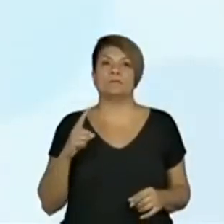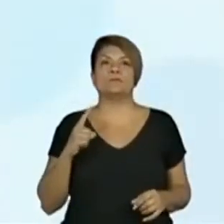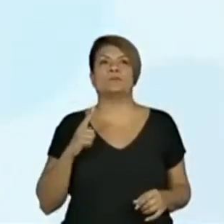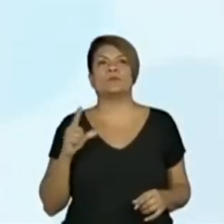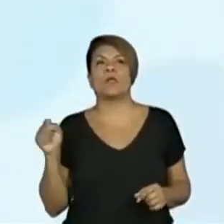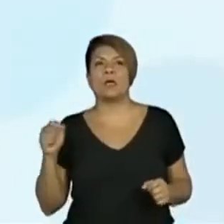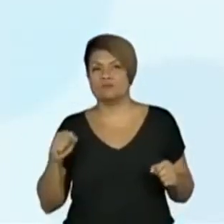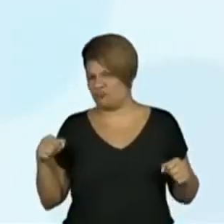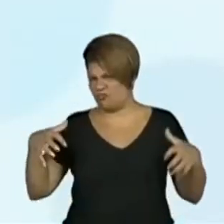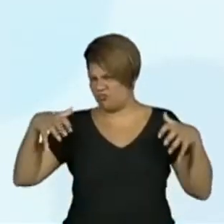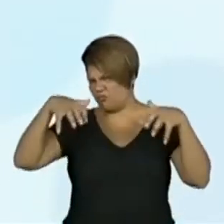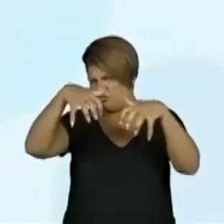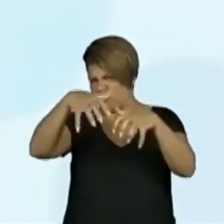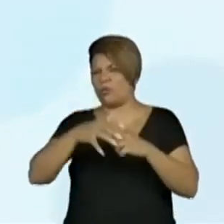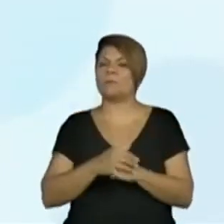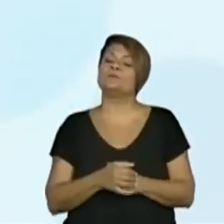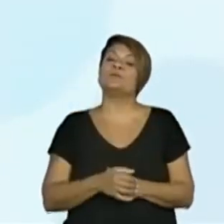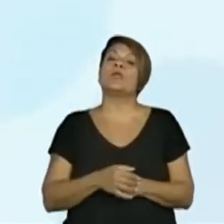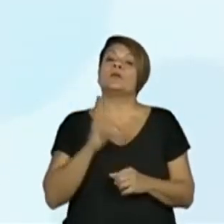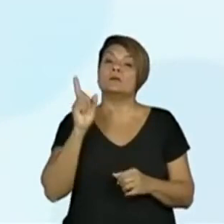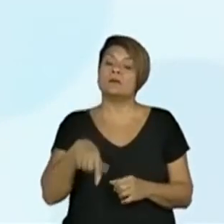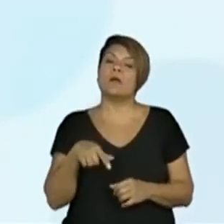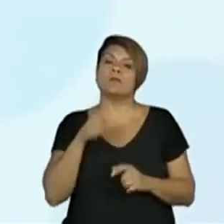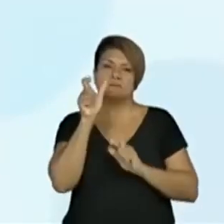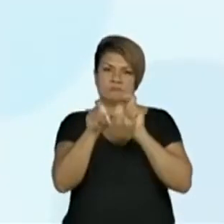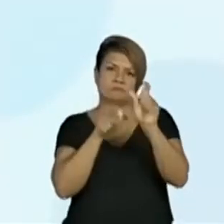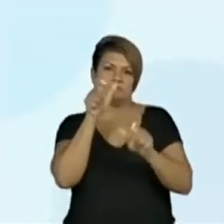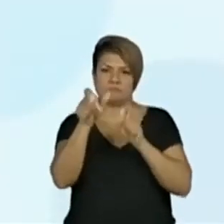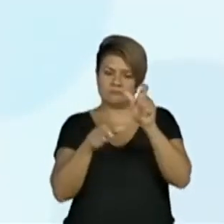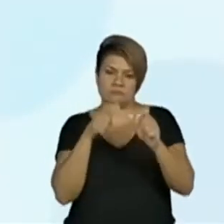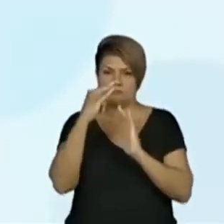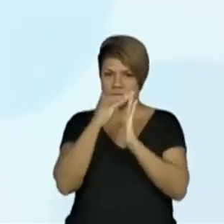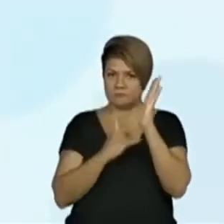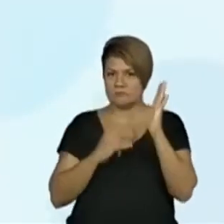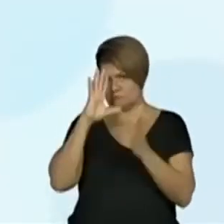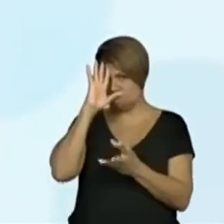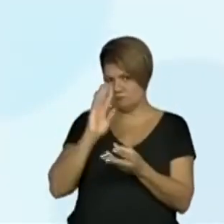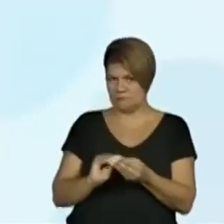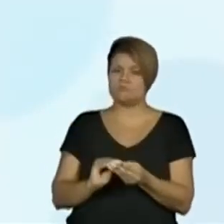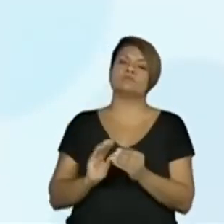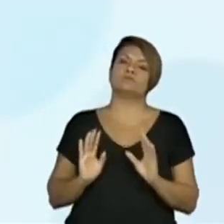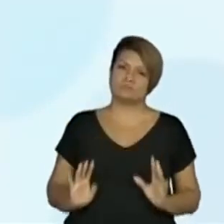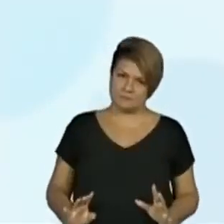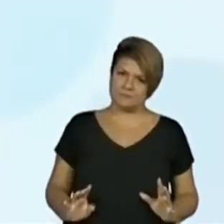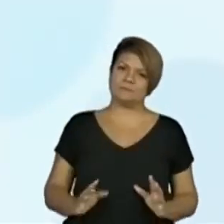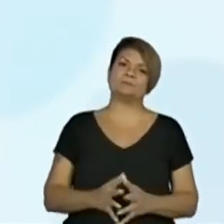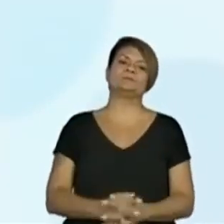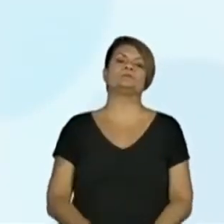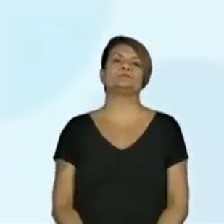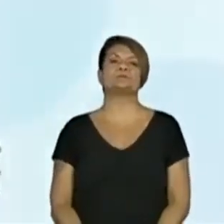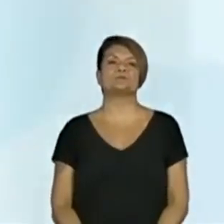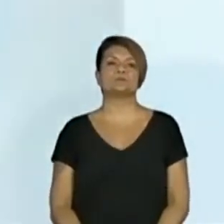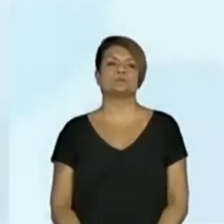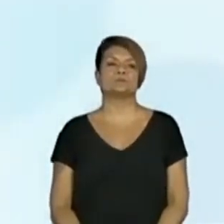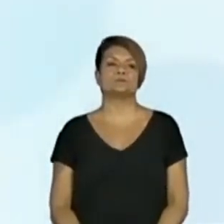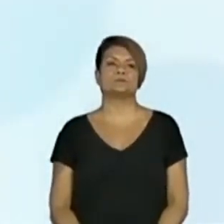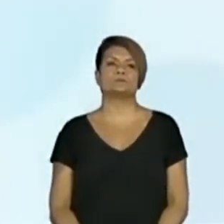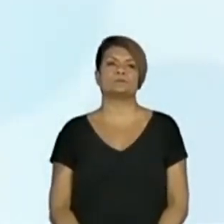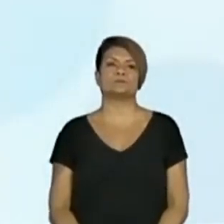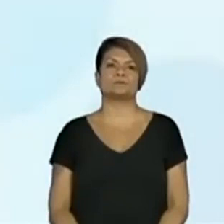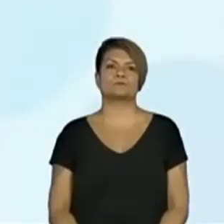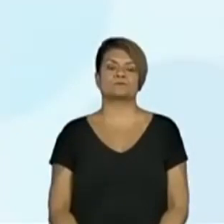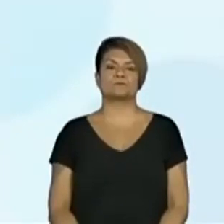tenho vilão. E é muito importante essas referências que estão no texto. Eu entender esse sentido, mas conhecer as referências. Vamos